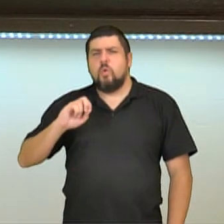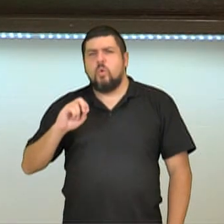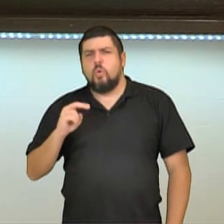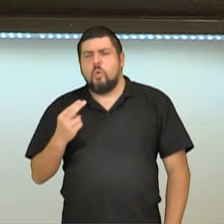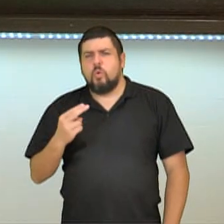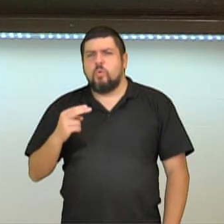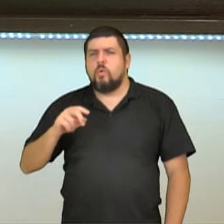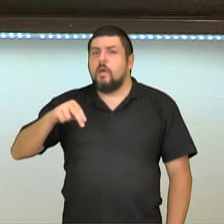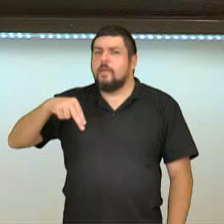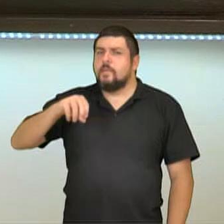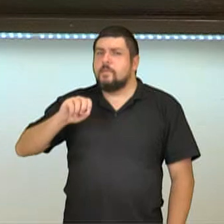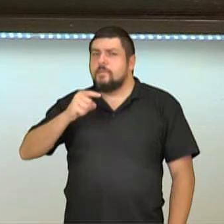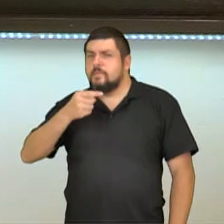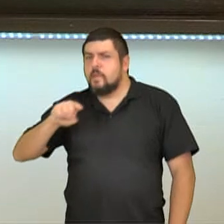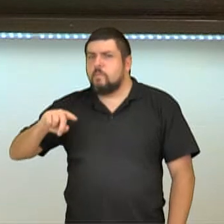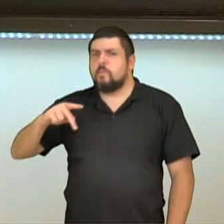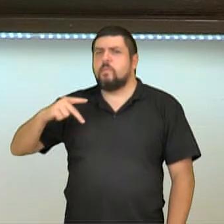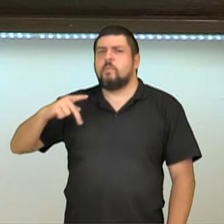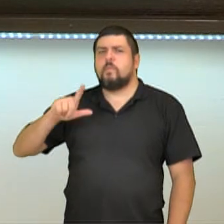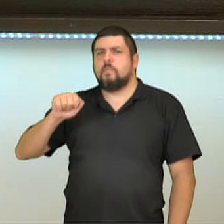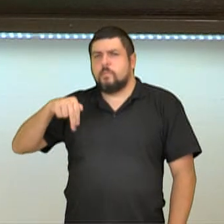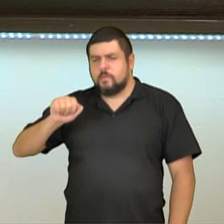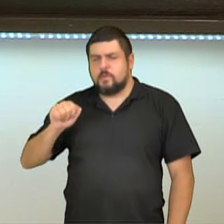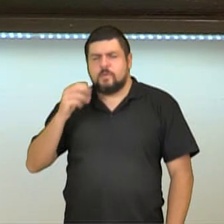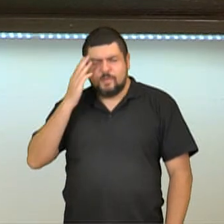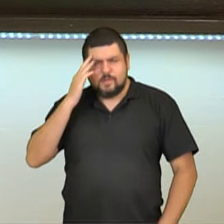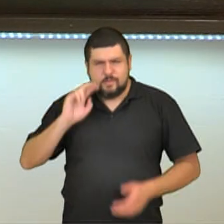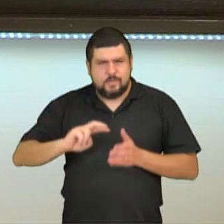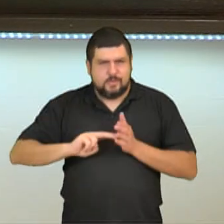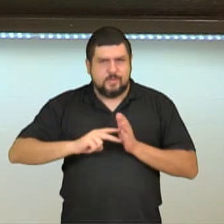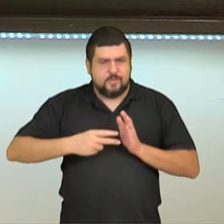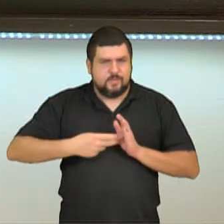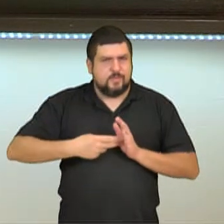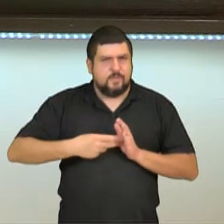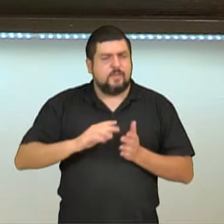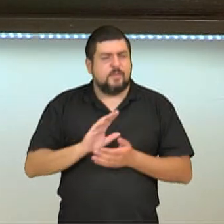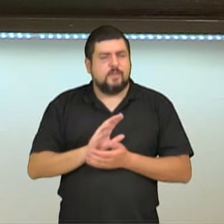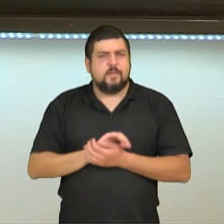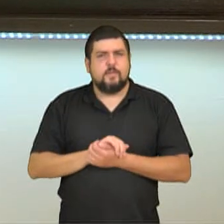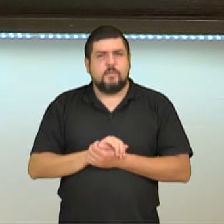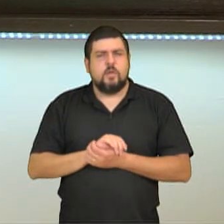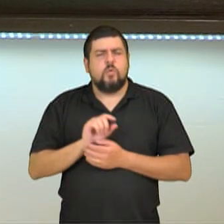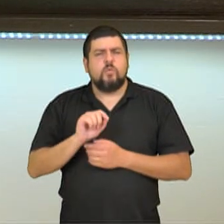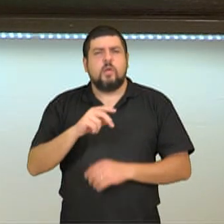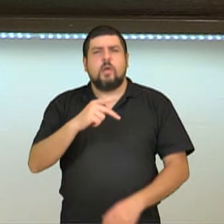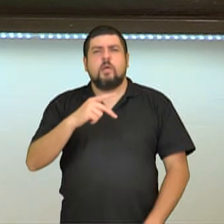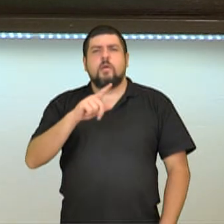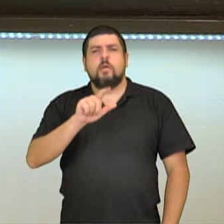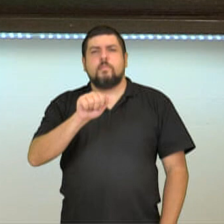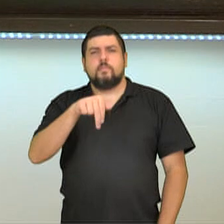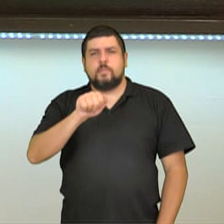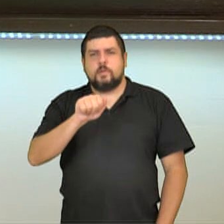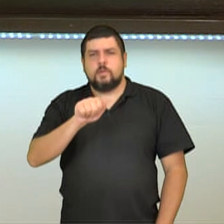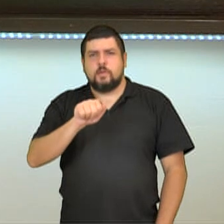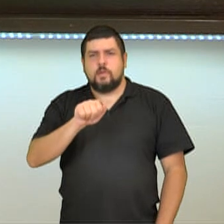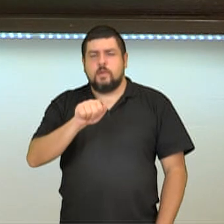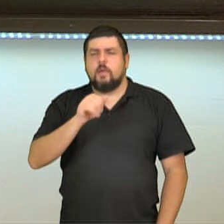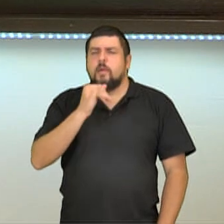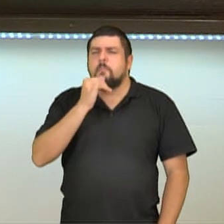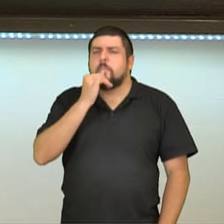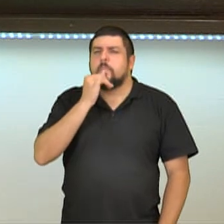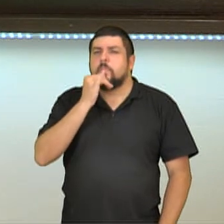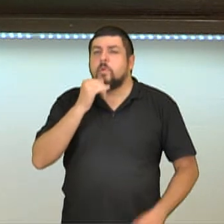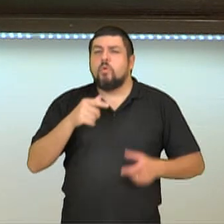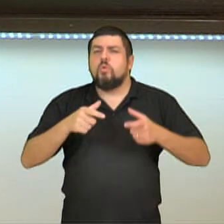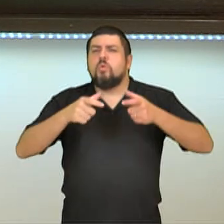na palavra plana. Figura plana é o quê? Qual que é a definição de plano? É uma região, não é?